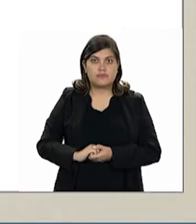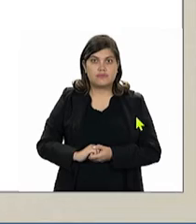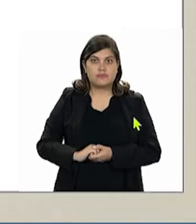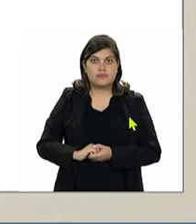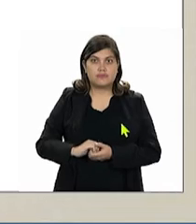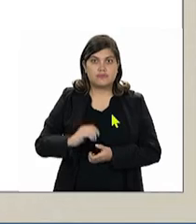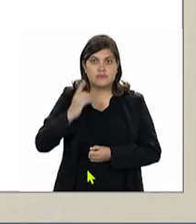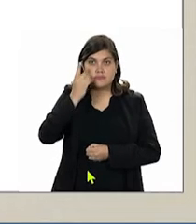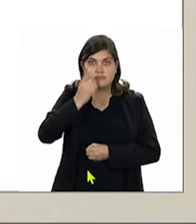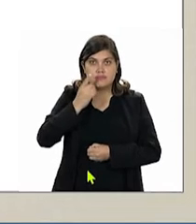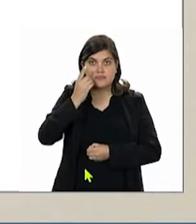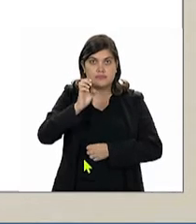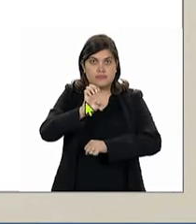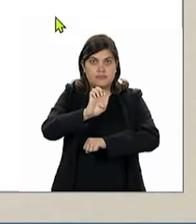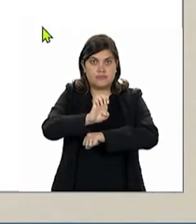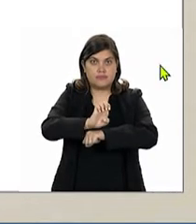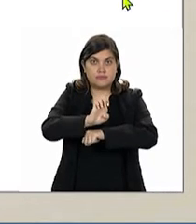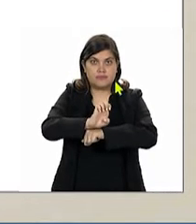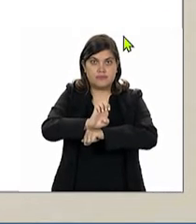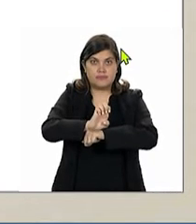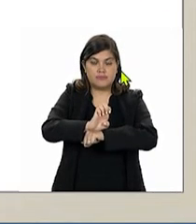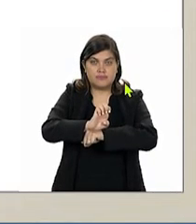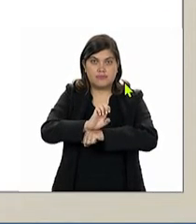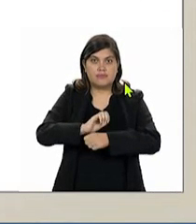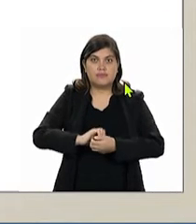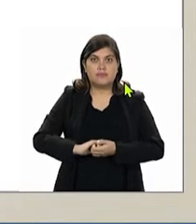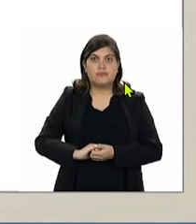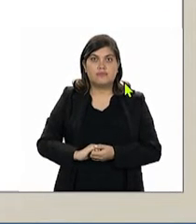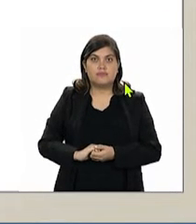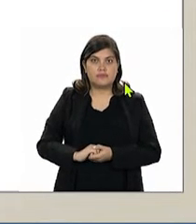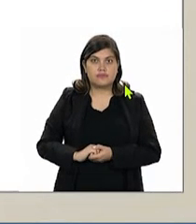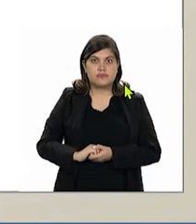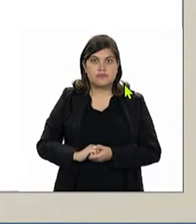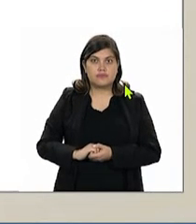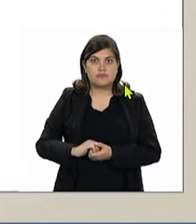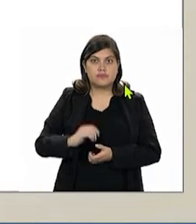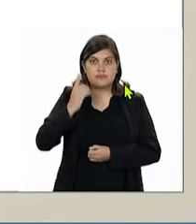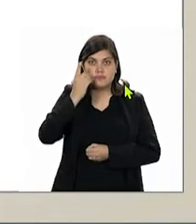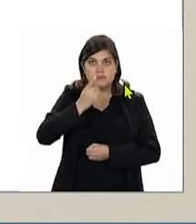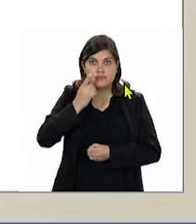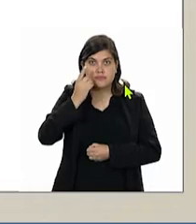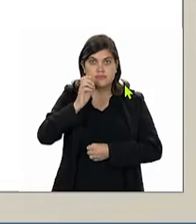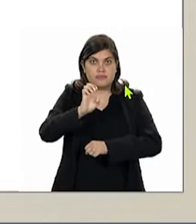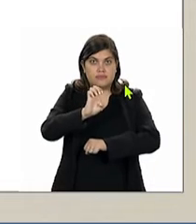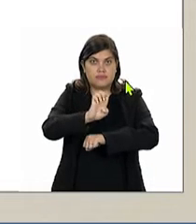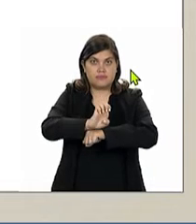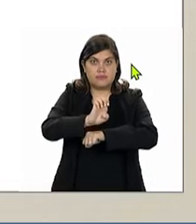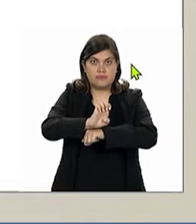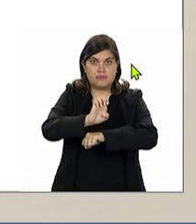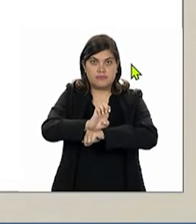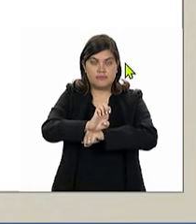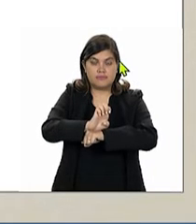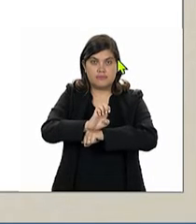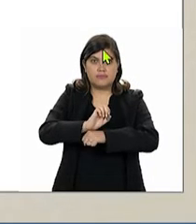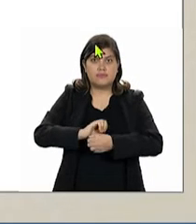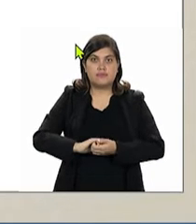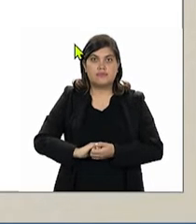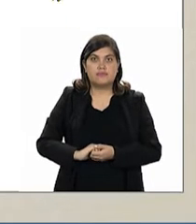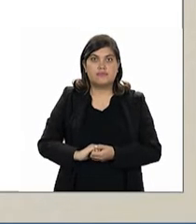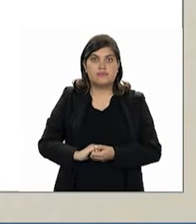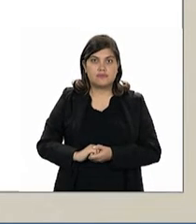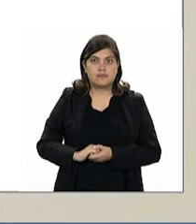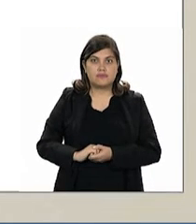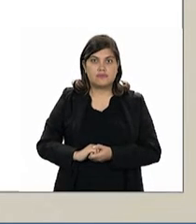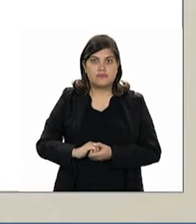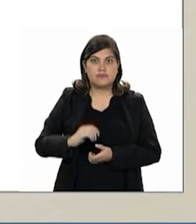Assim como na urna eletrônica, o simulador emite um som para informar que deu tudo certo. A próxima tela é para